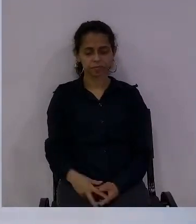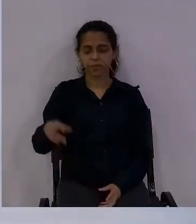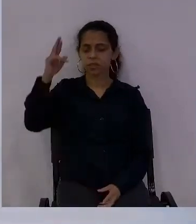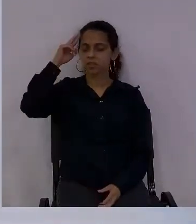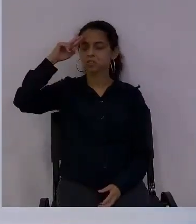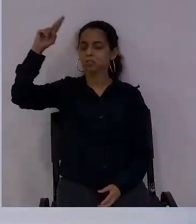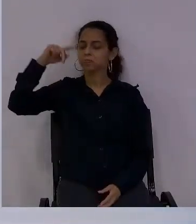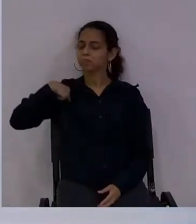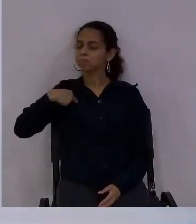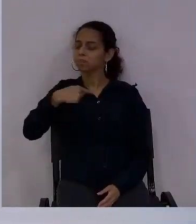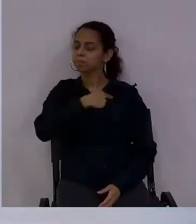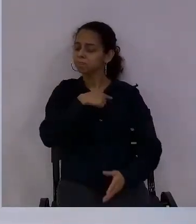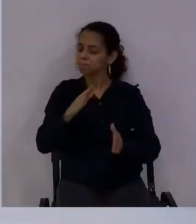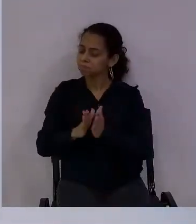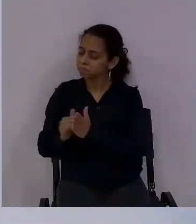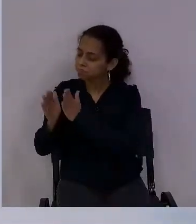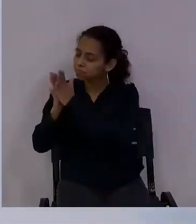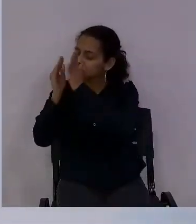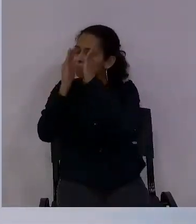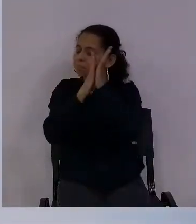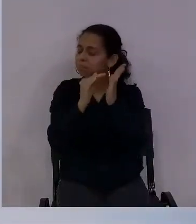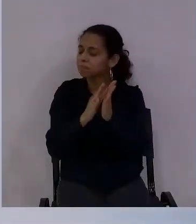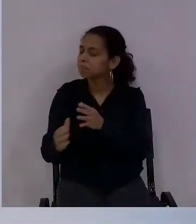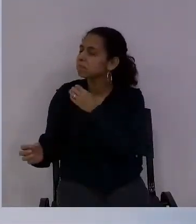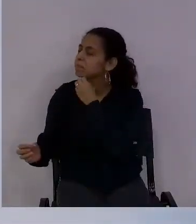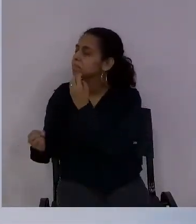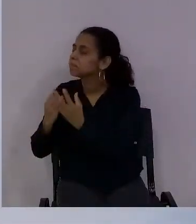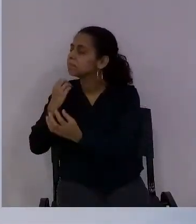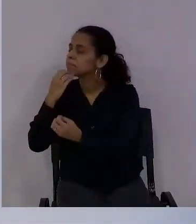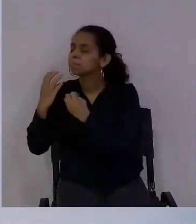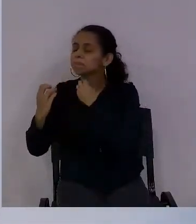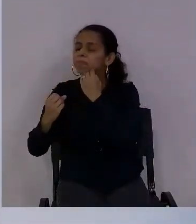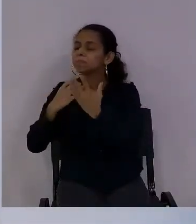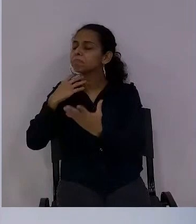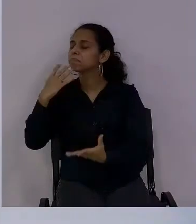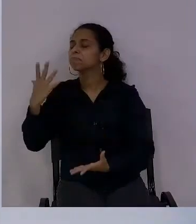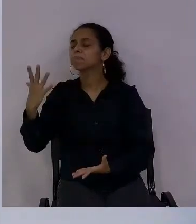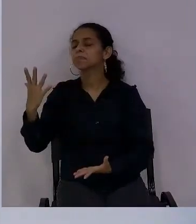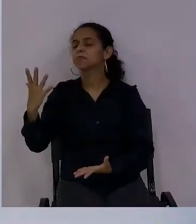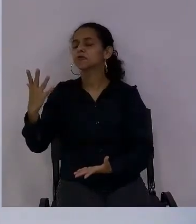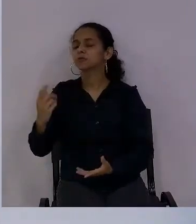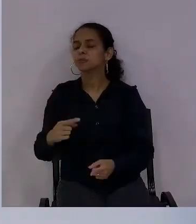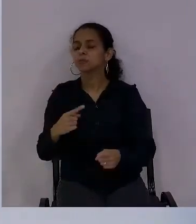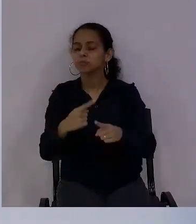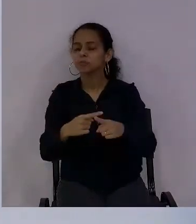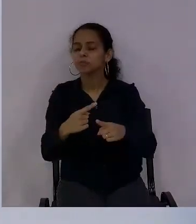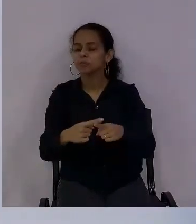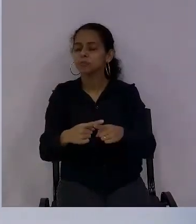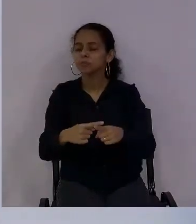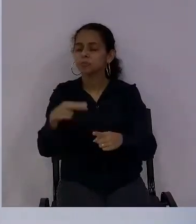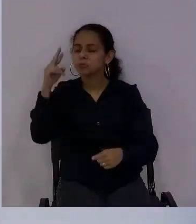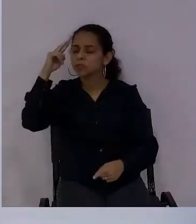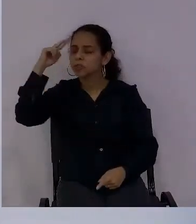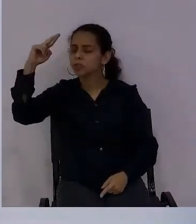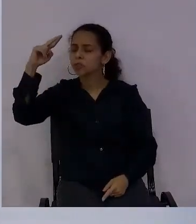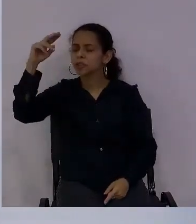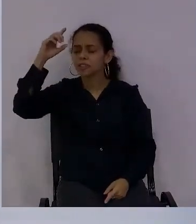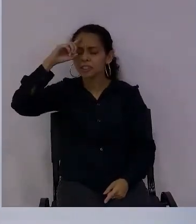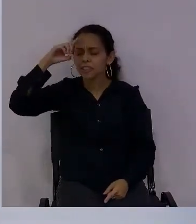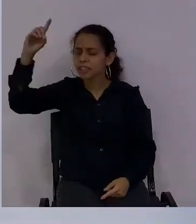Senhor, nós louvamos e bendizemos a Ti. Porque o Senhor, sendo